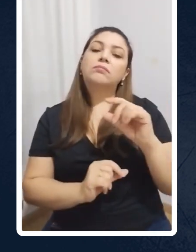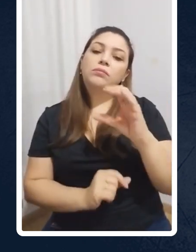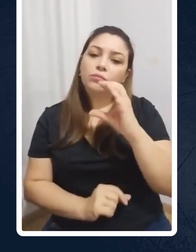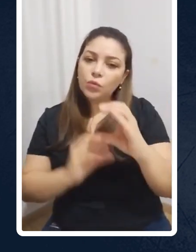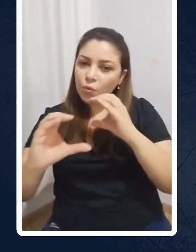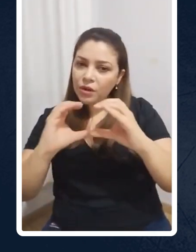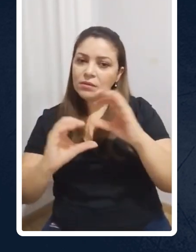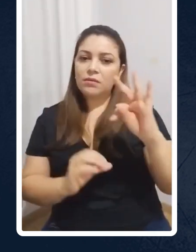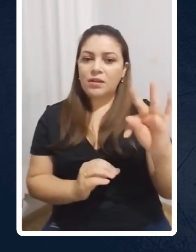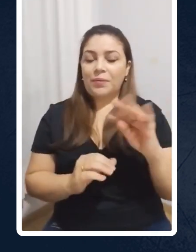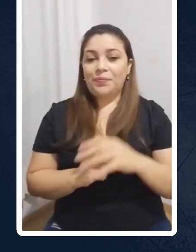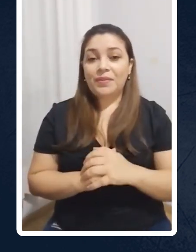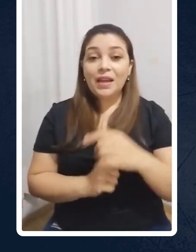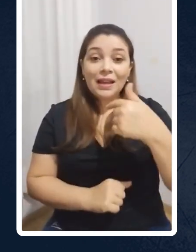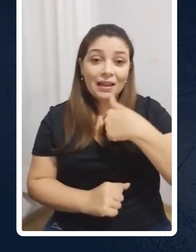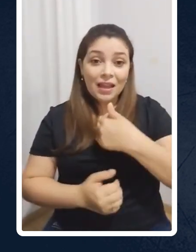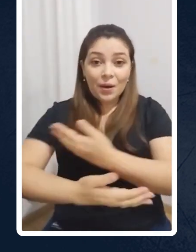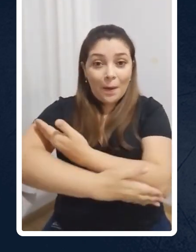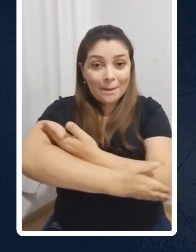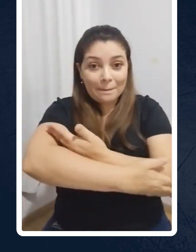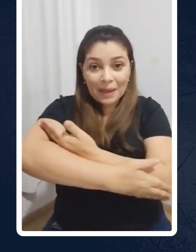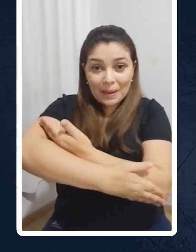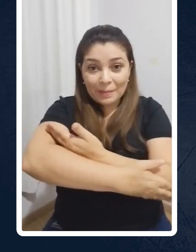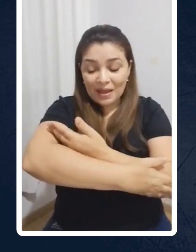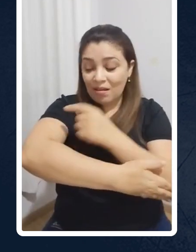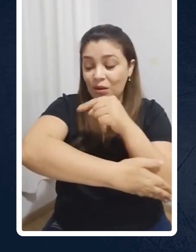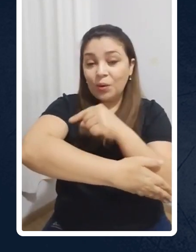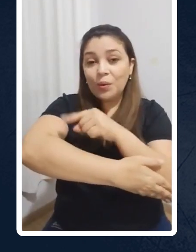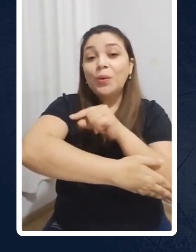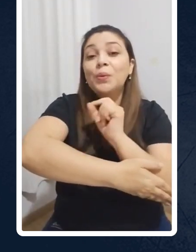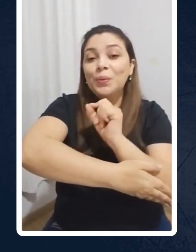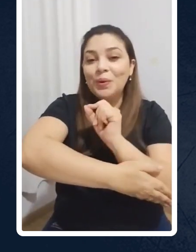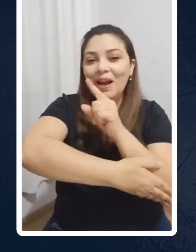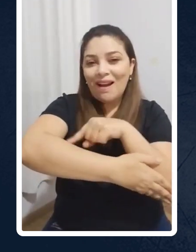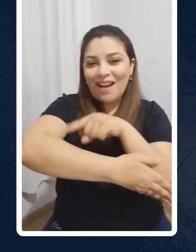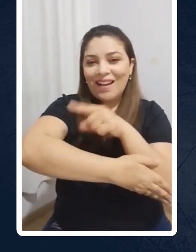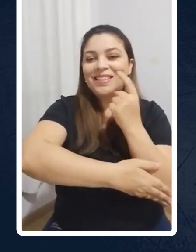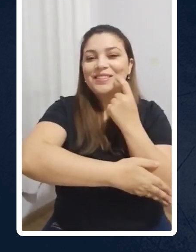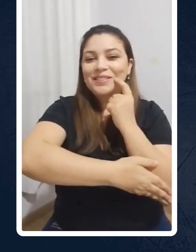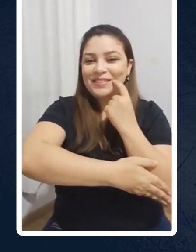Obviamente vocês já entenderam que o bebê é a Janaína, né? Mas eu estou falando do meu encontro.